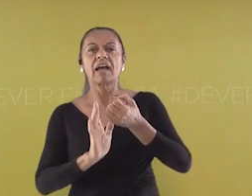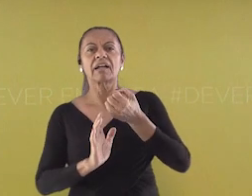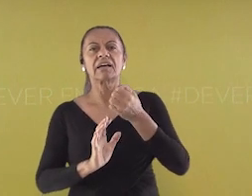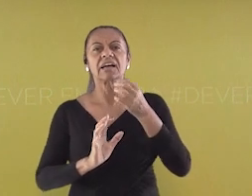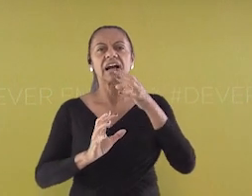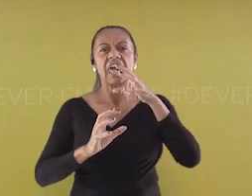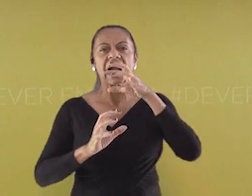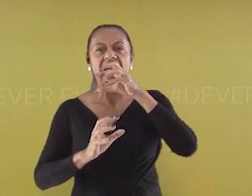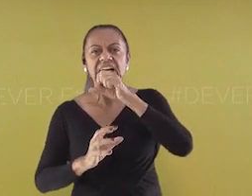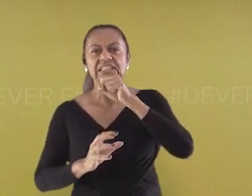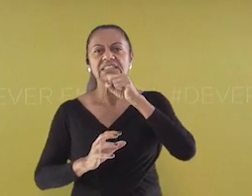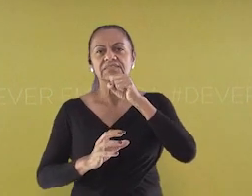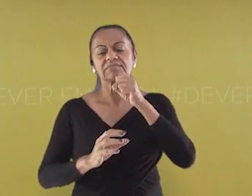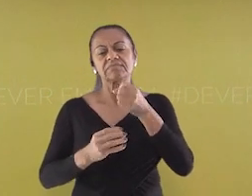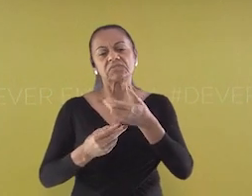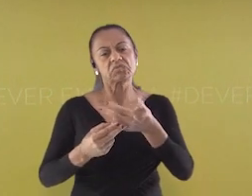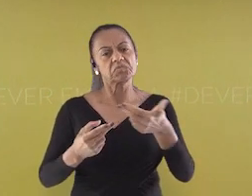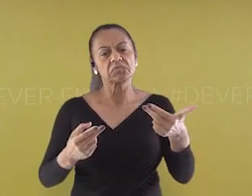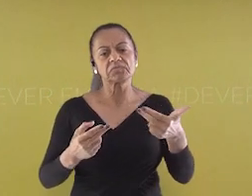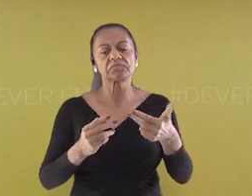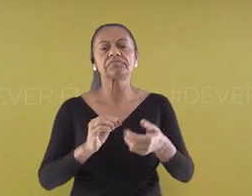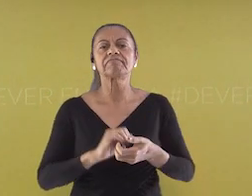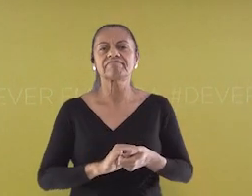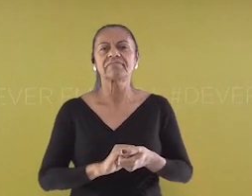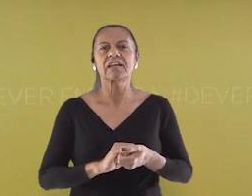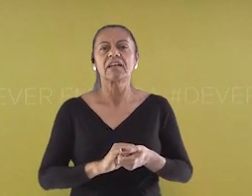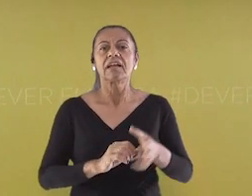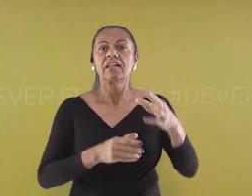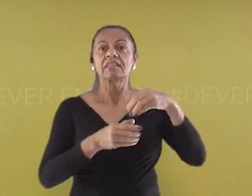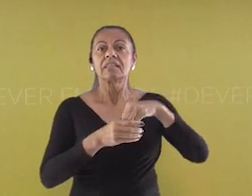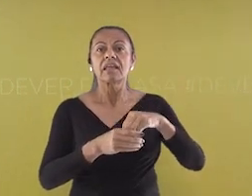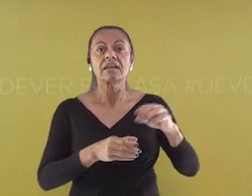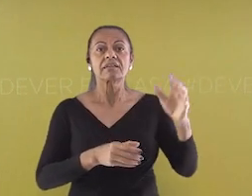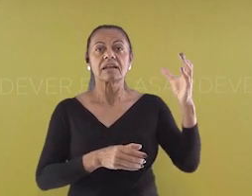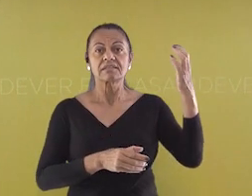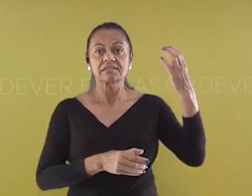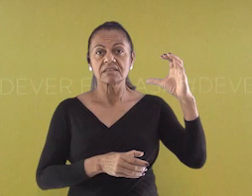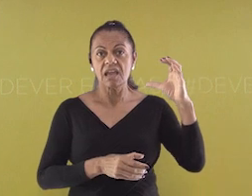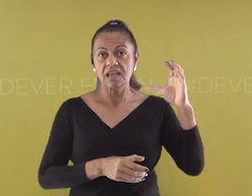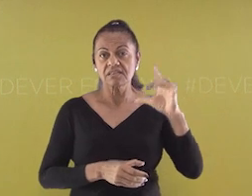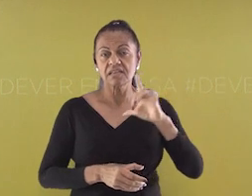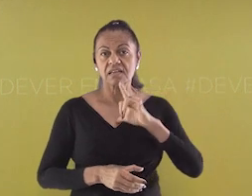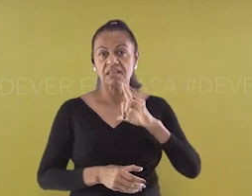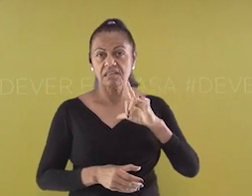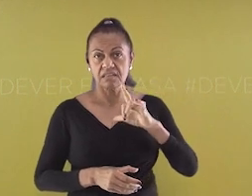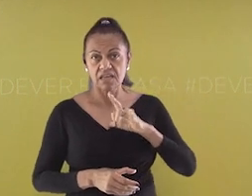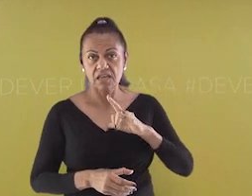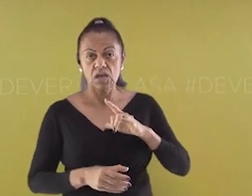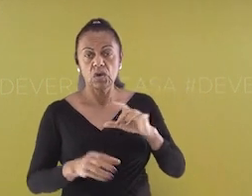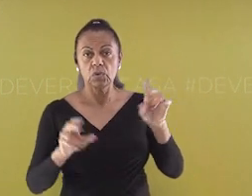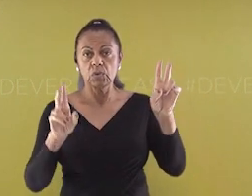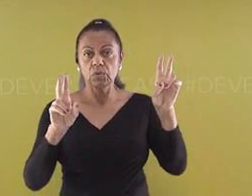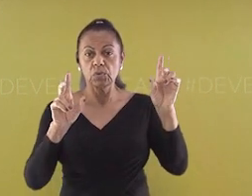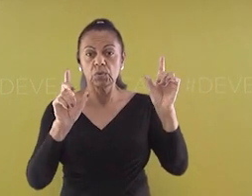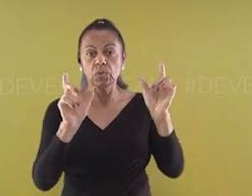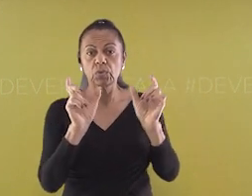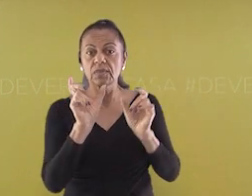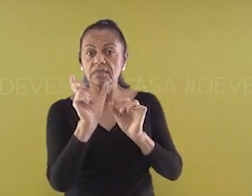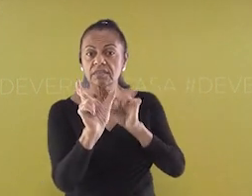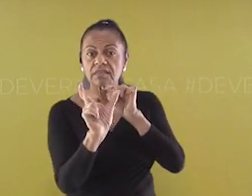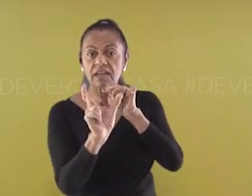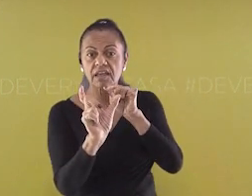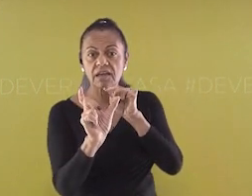as fezes, as marcas de dentadas, entre outras coisas. Na ciência, existe também o